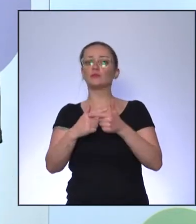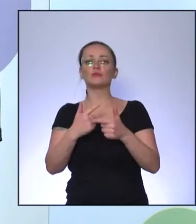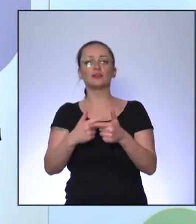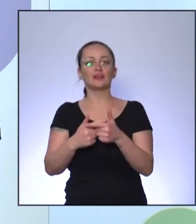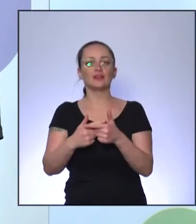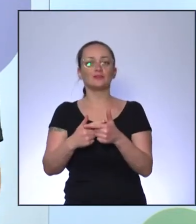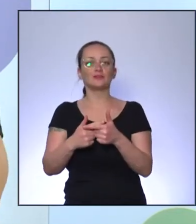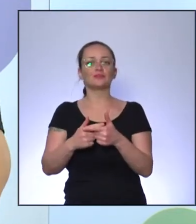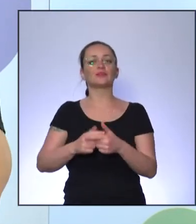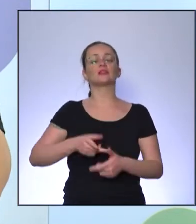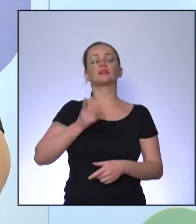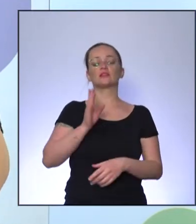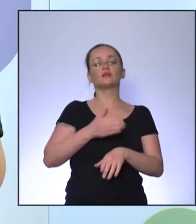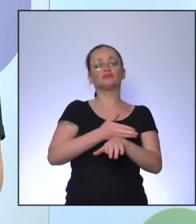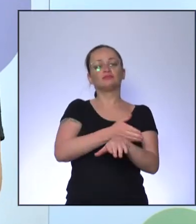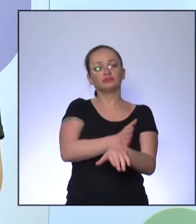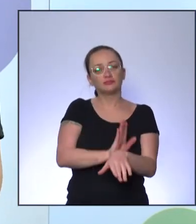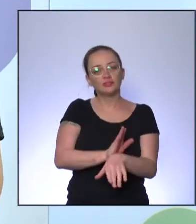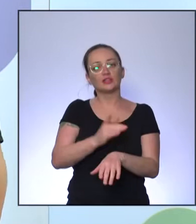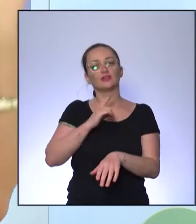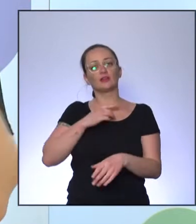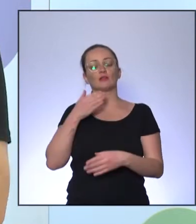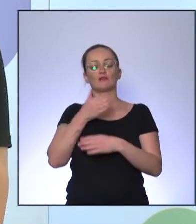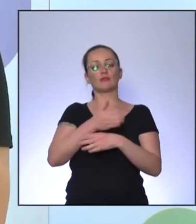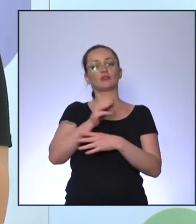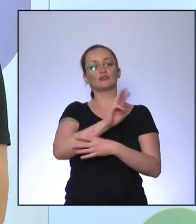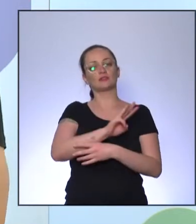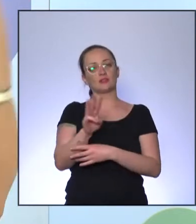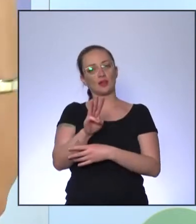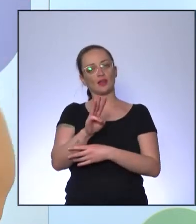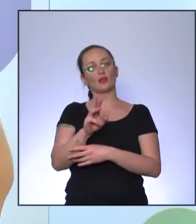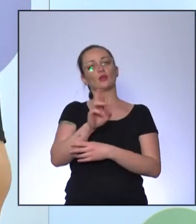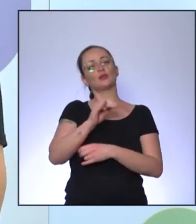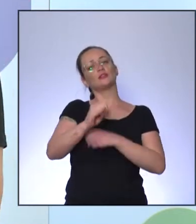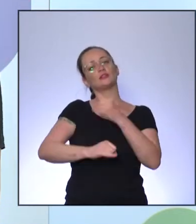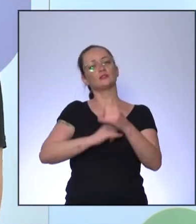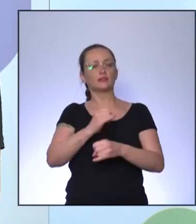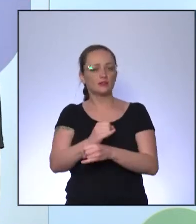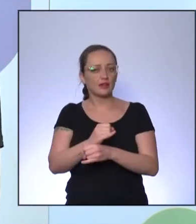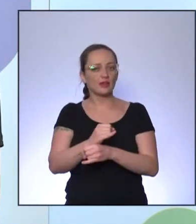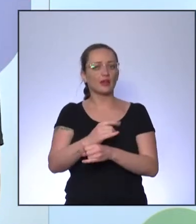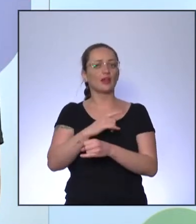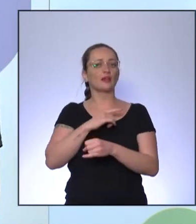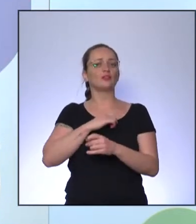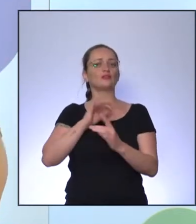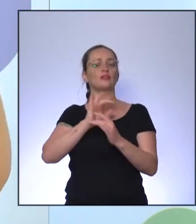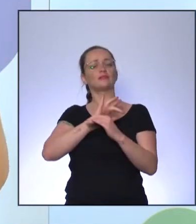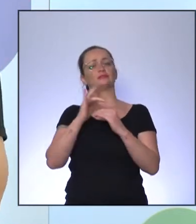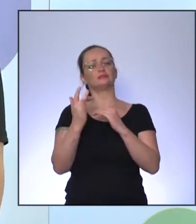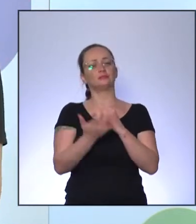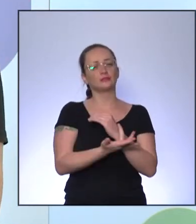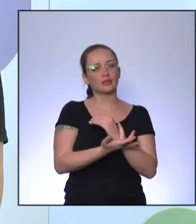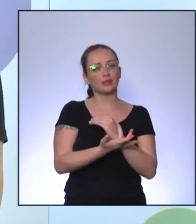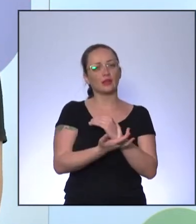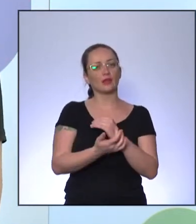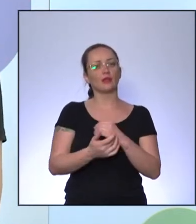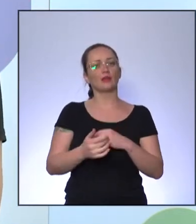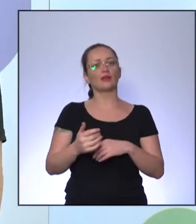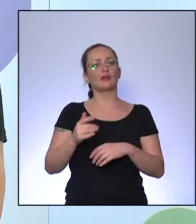A todo tempo a gente entra nos sites, navega na internet, tem redes sociais, a questão